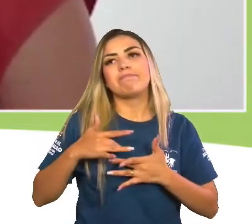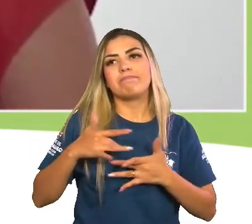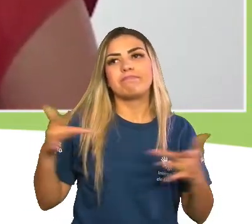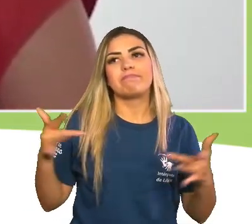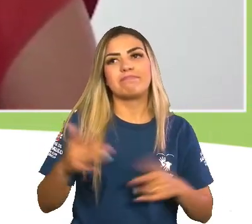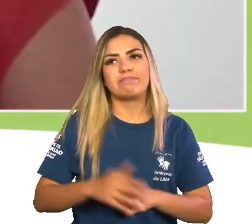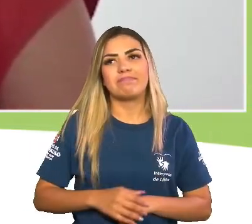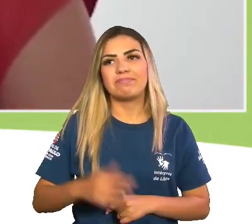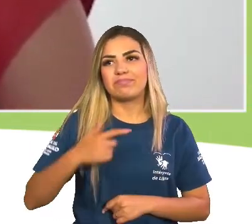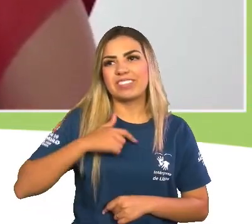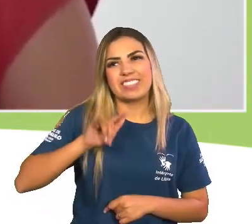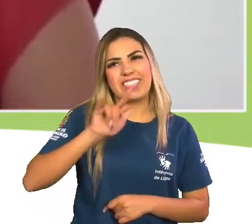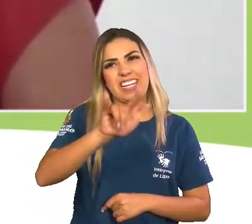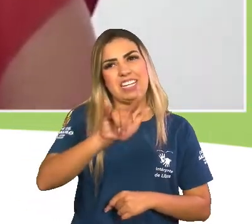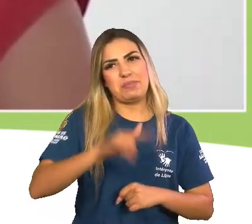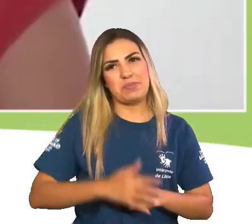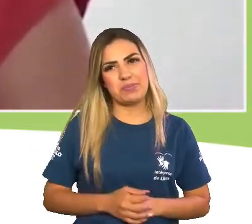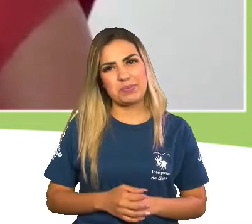E eu amo muito.